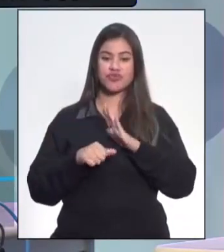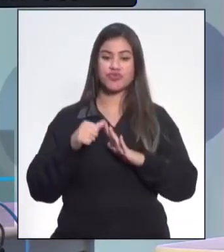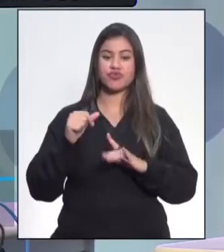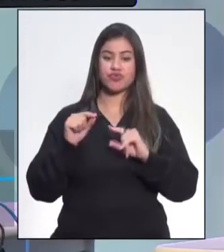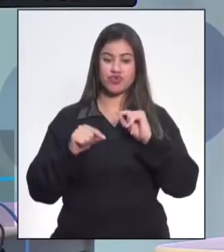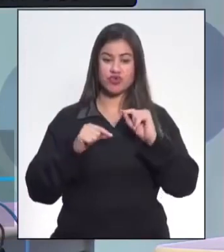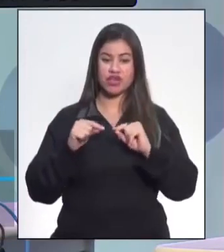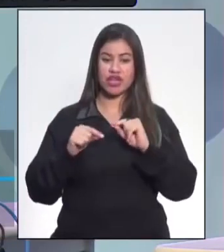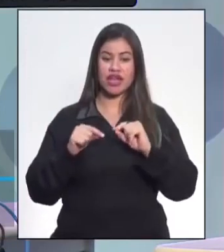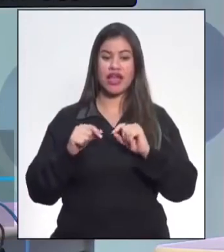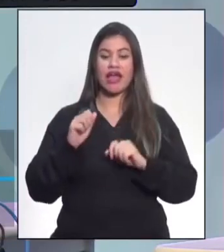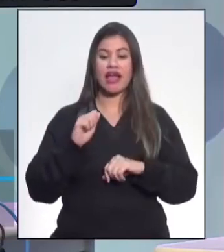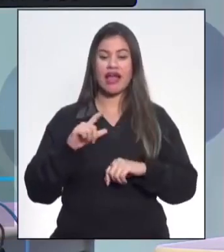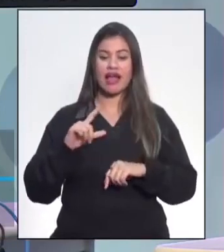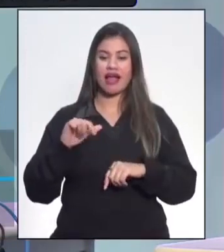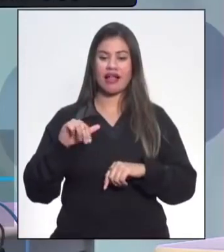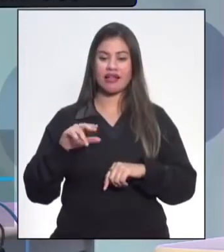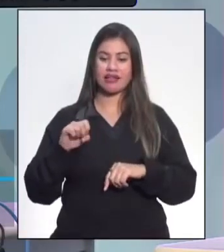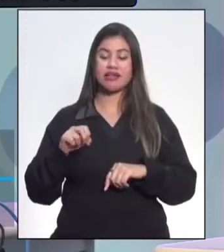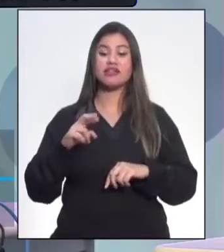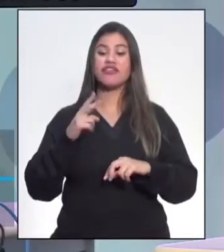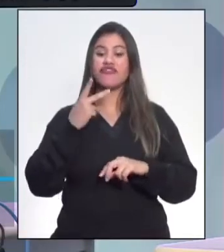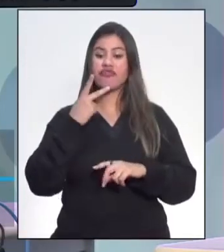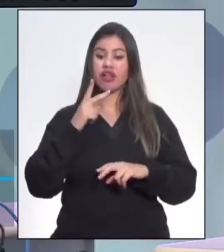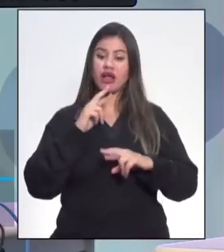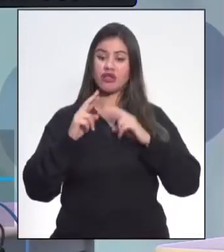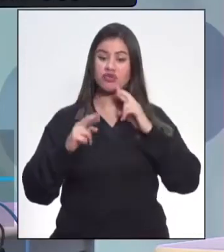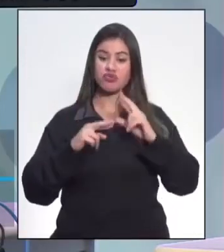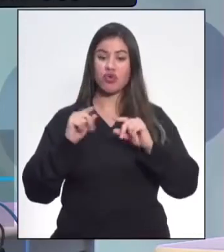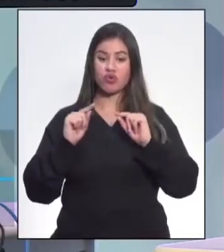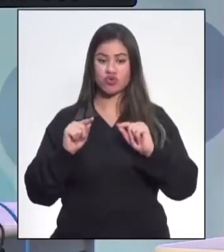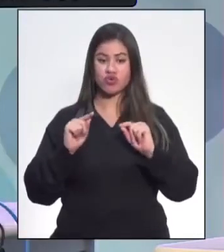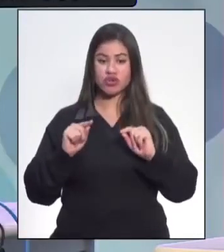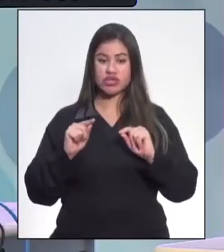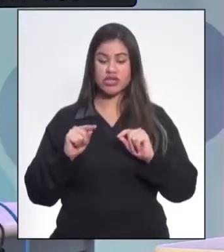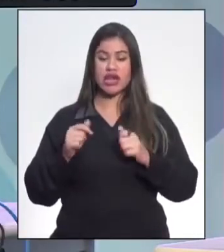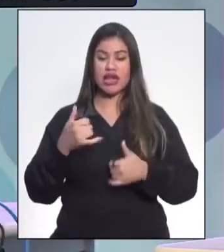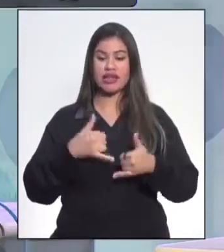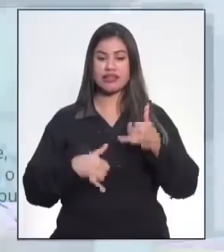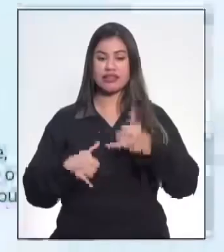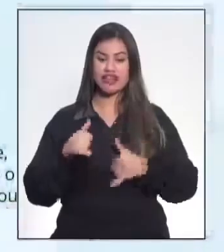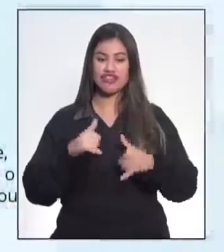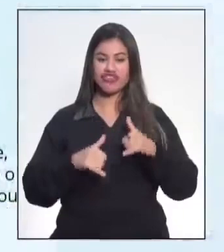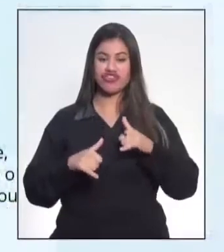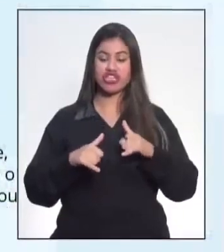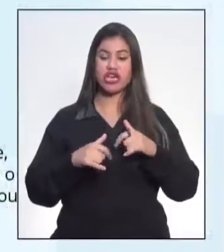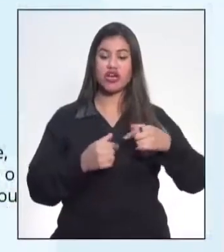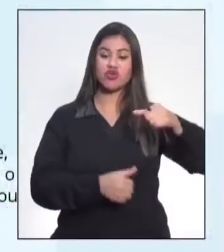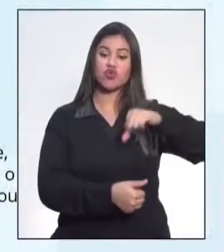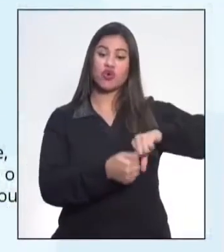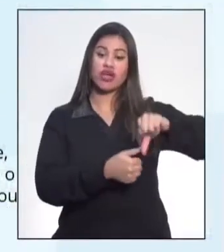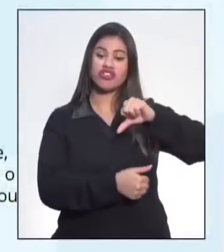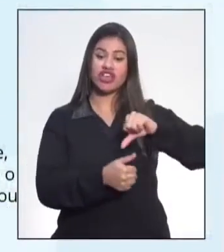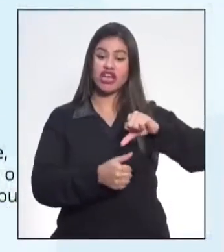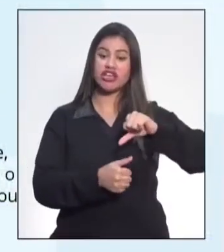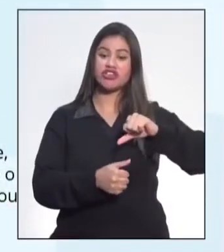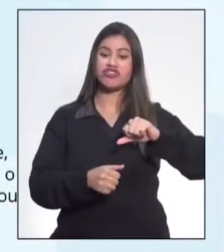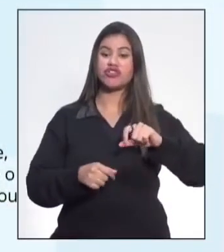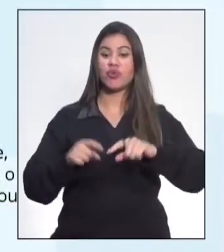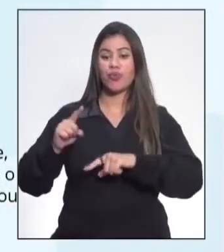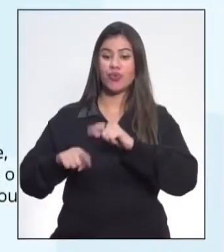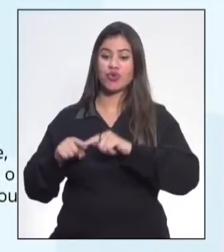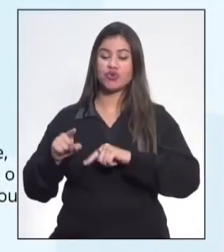professora Aline falar qual foi a resposta de vocês, né? A energia dos reagentes é maior ou menor, Aline?